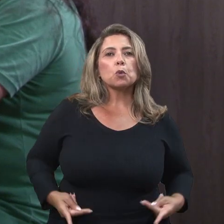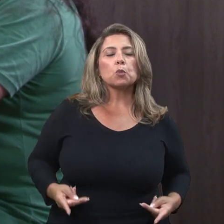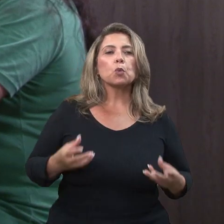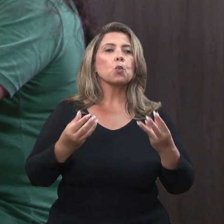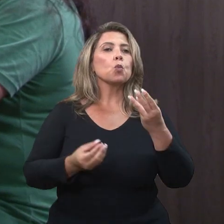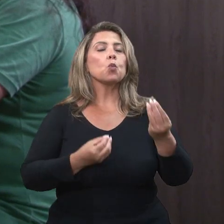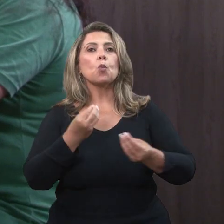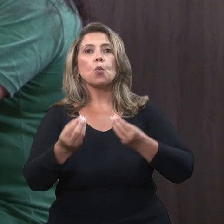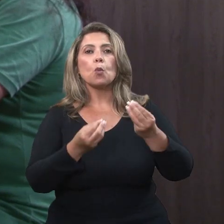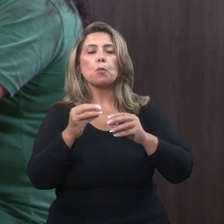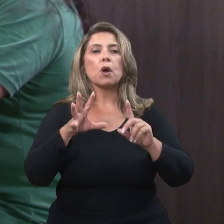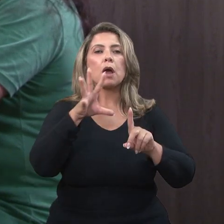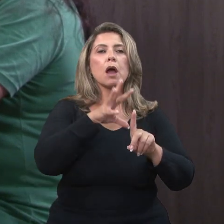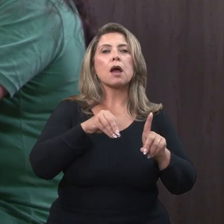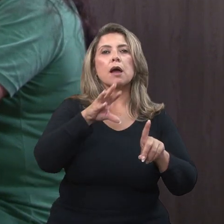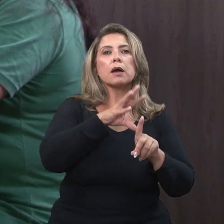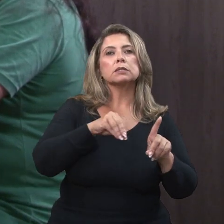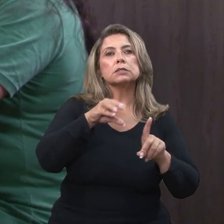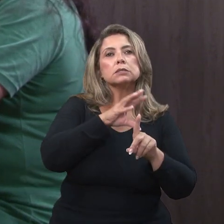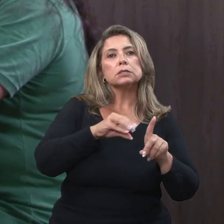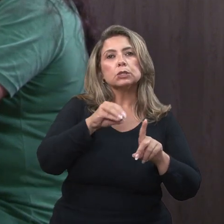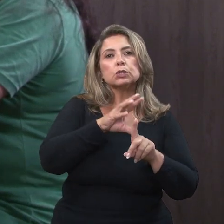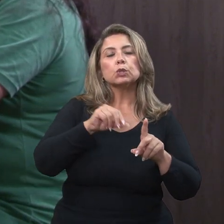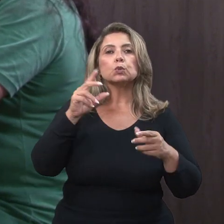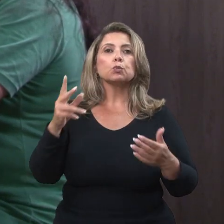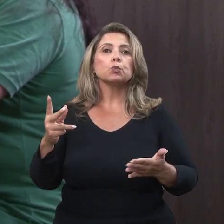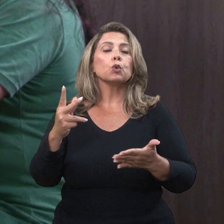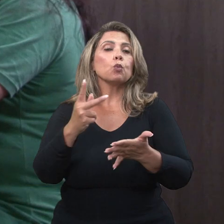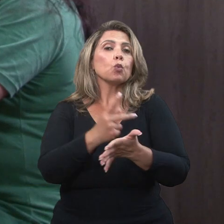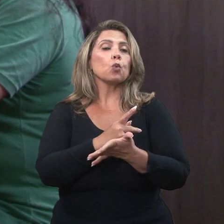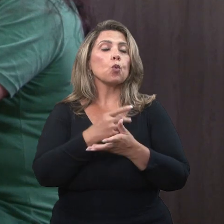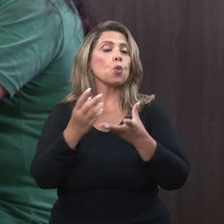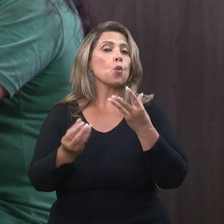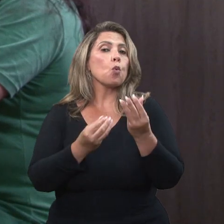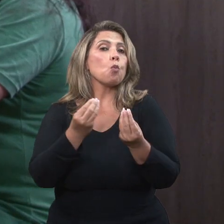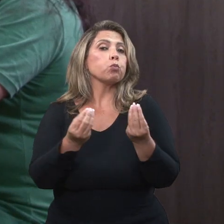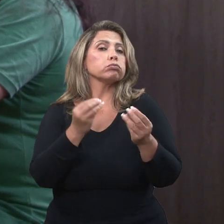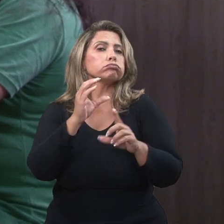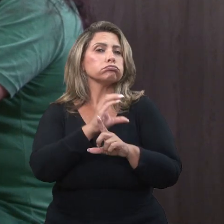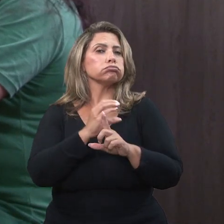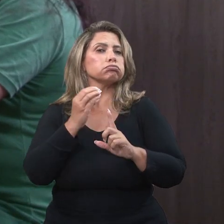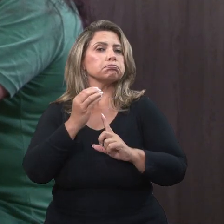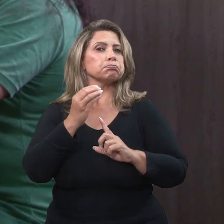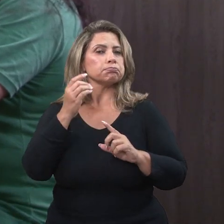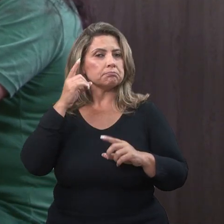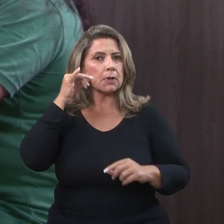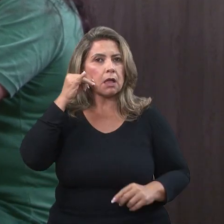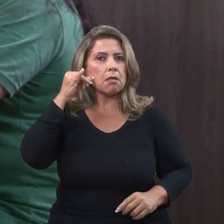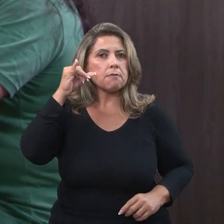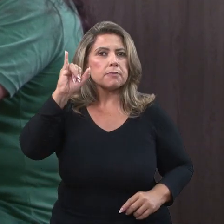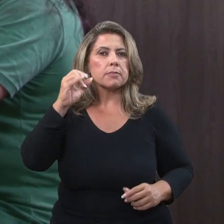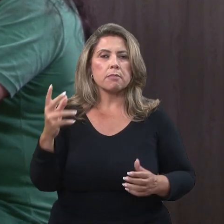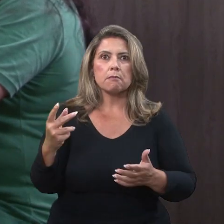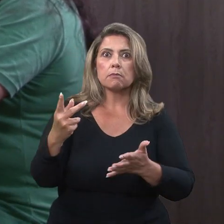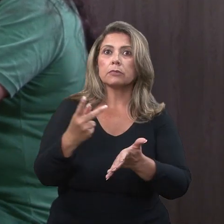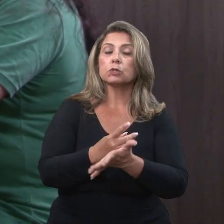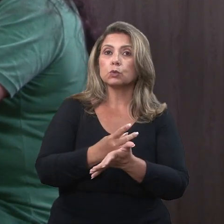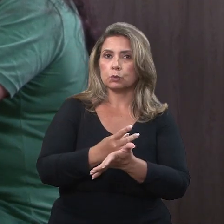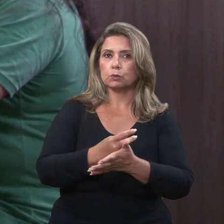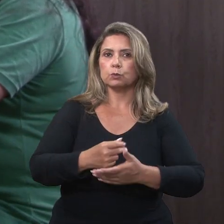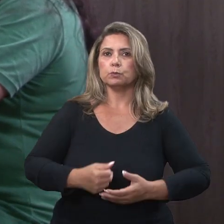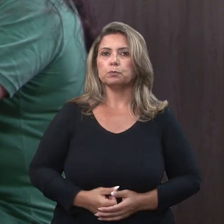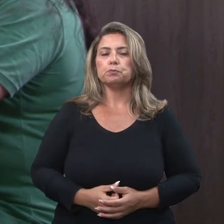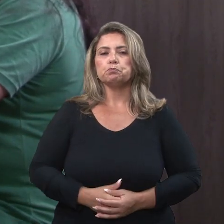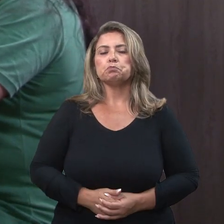assédio, que tipo de comportamentos podem acontecer ou como a nossa comunidade pode evitar que isso